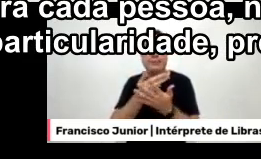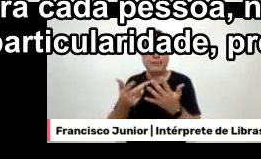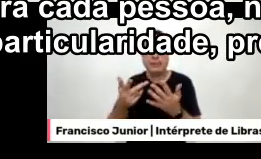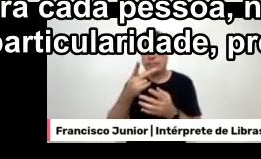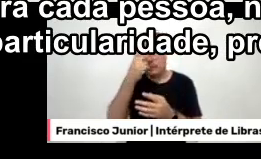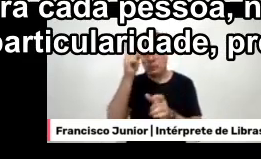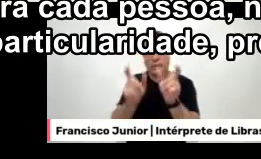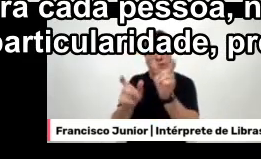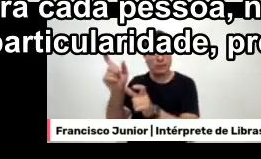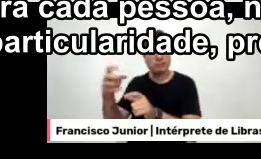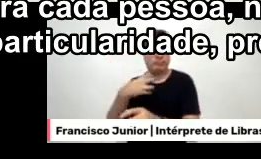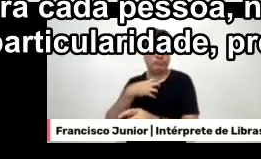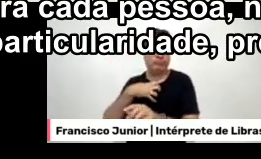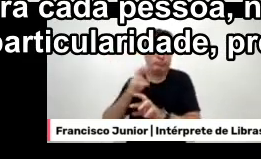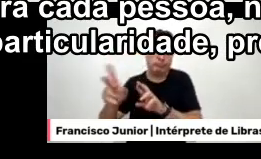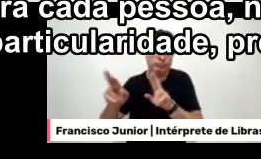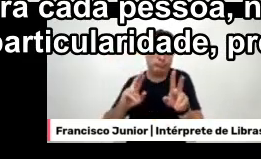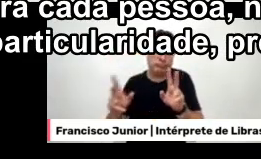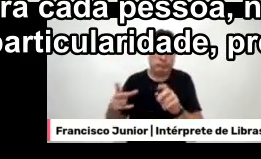Cada um tem a sua